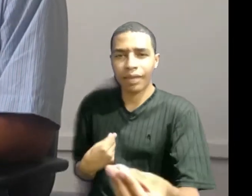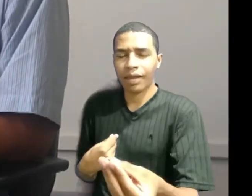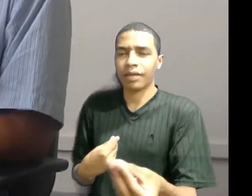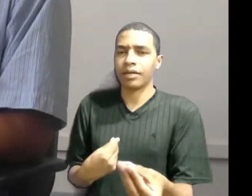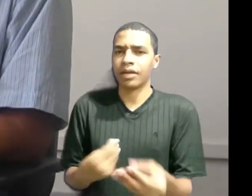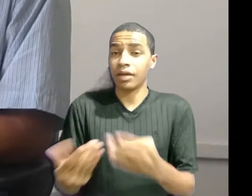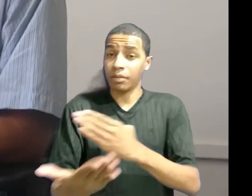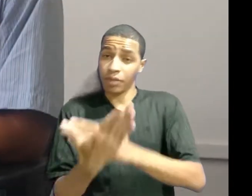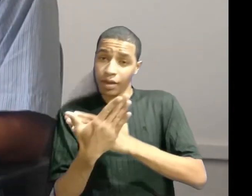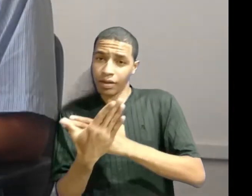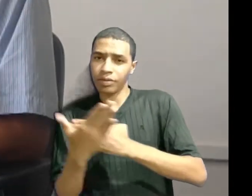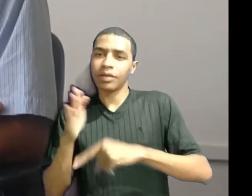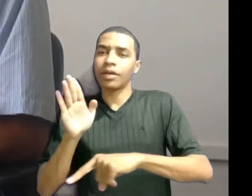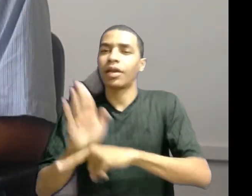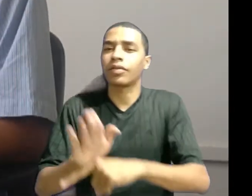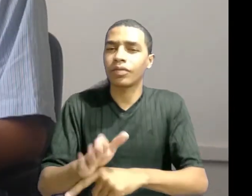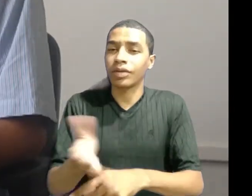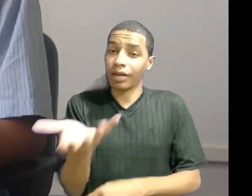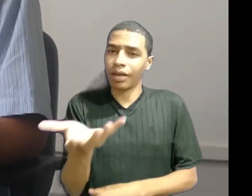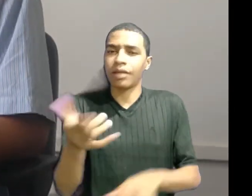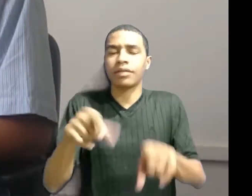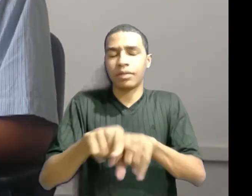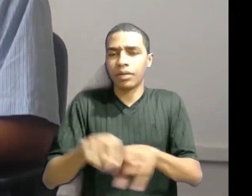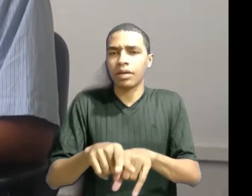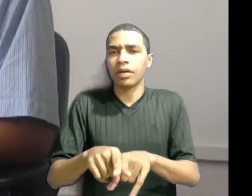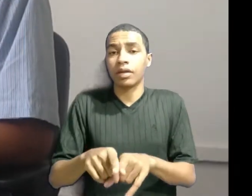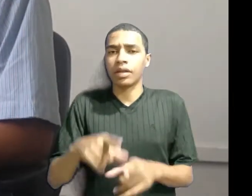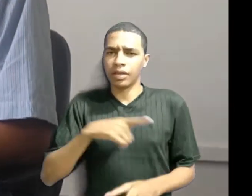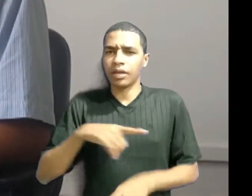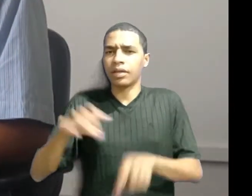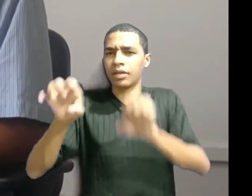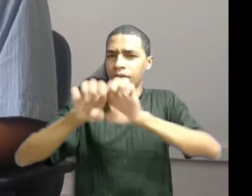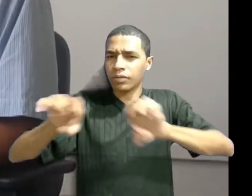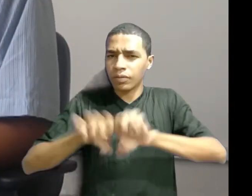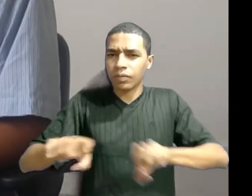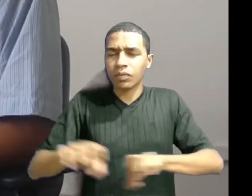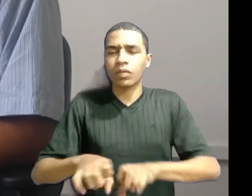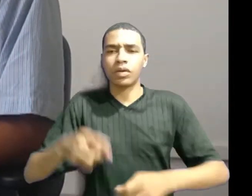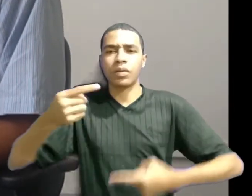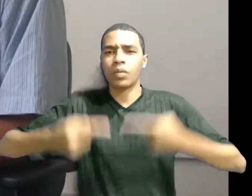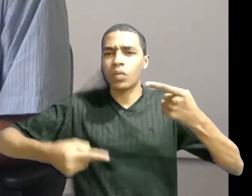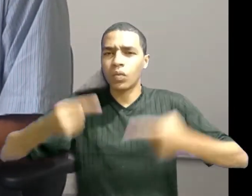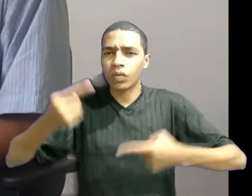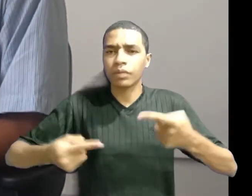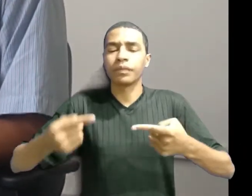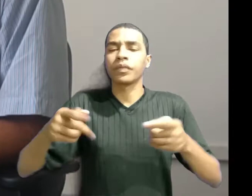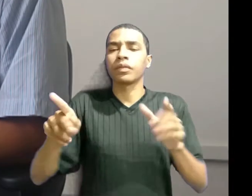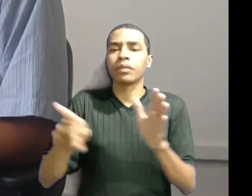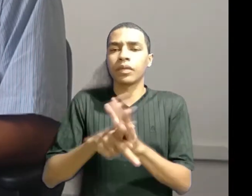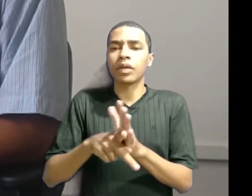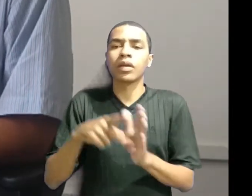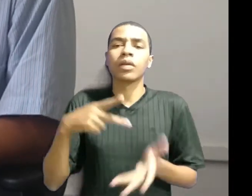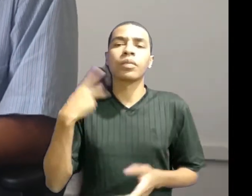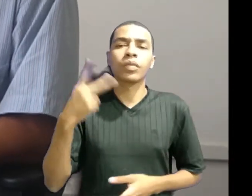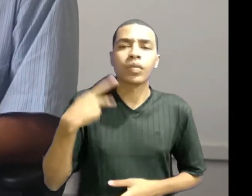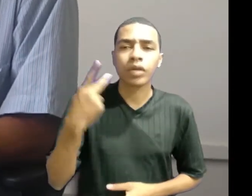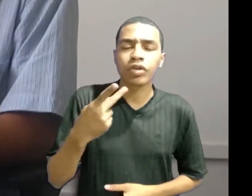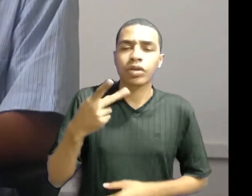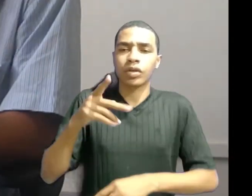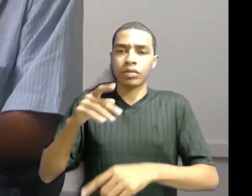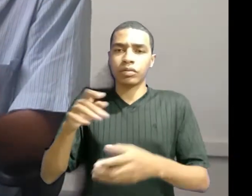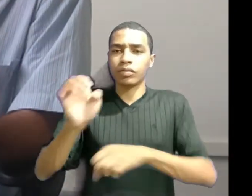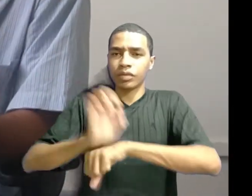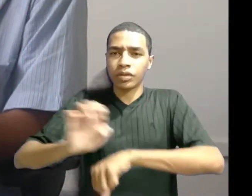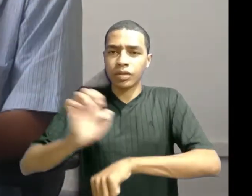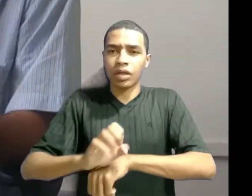cá, o me ajude que eu quero te ajudar. Isso funciona muito na estrutura política do Estado burocrático brasileiro.